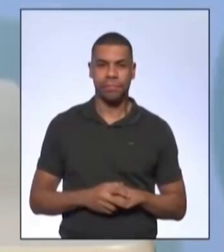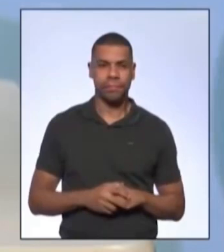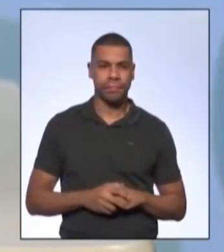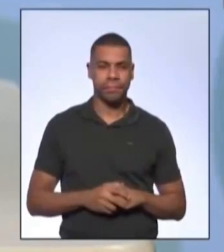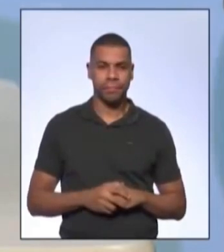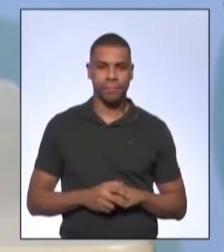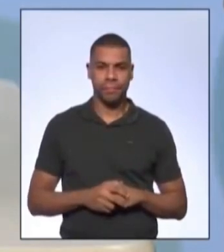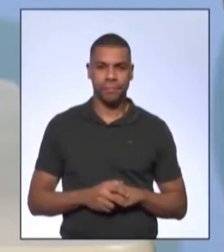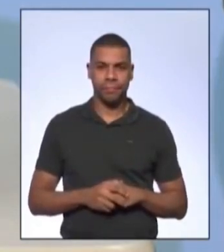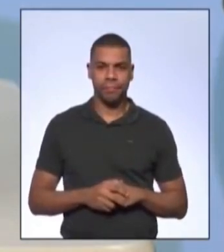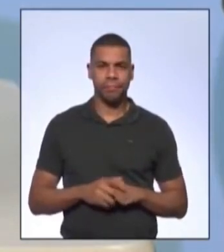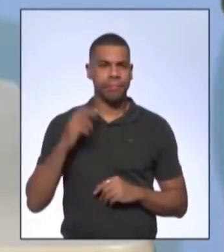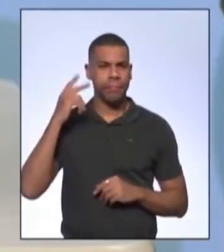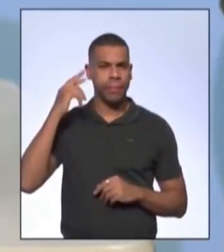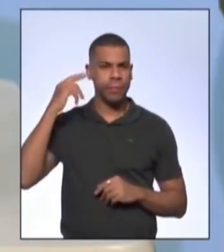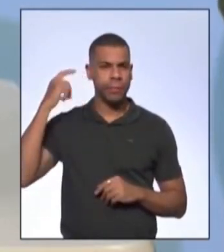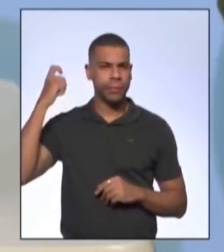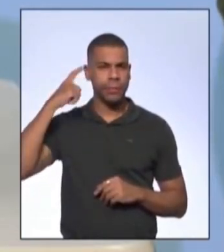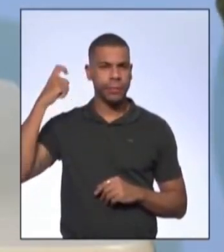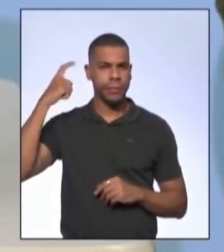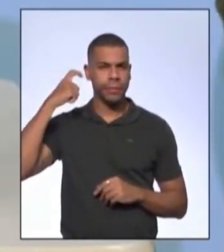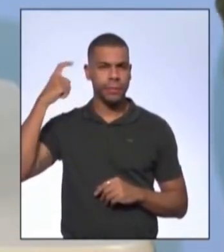de novo, hein?